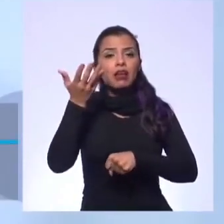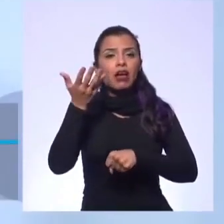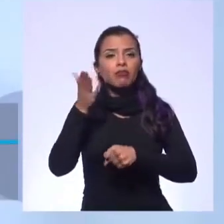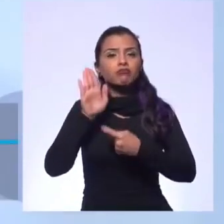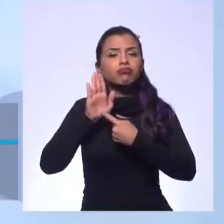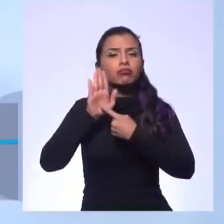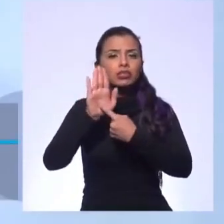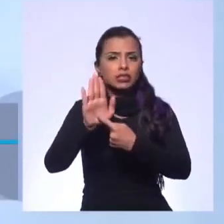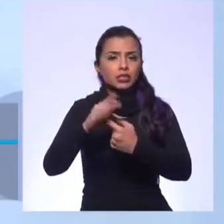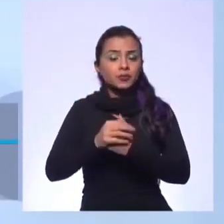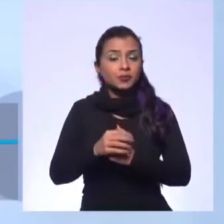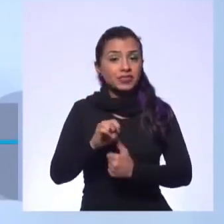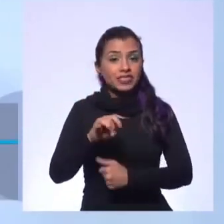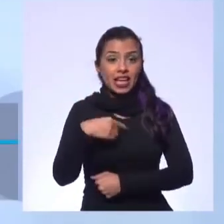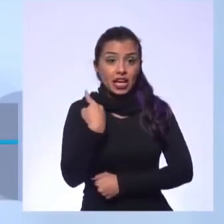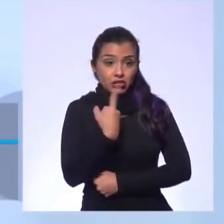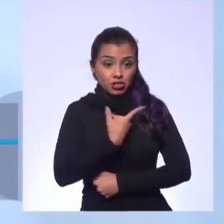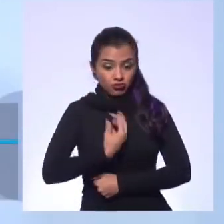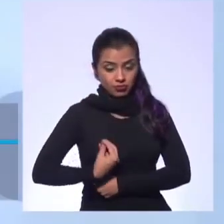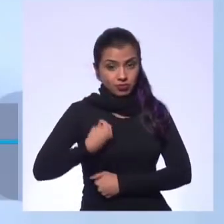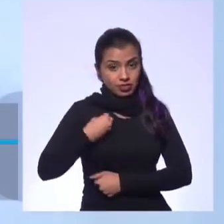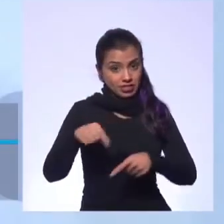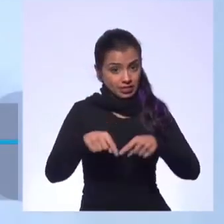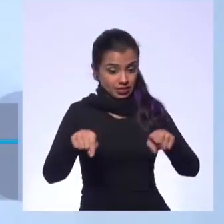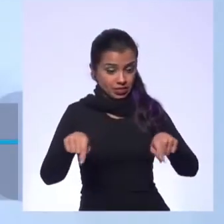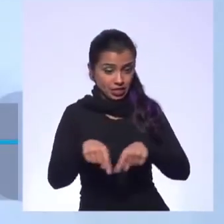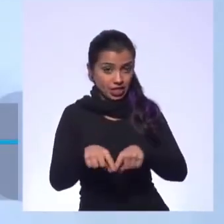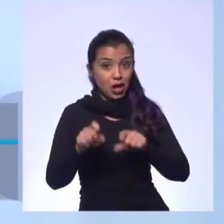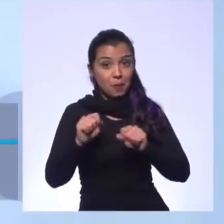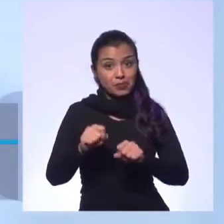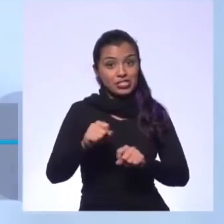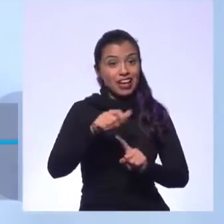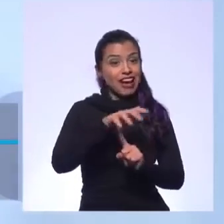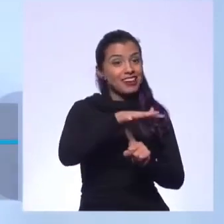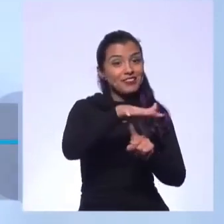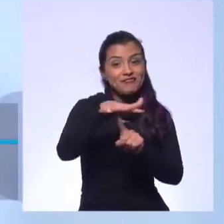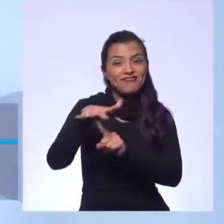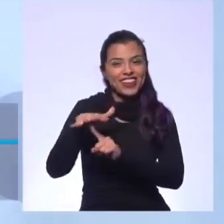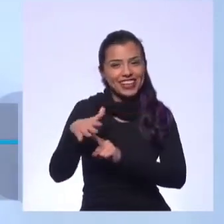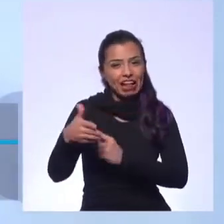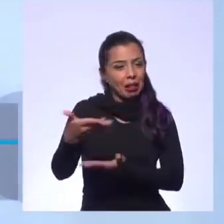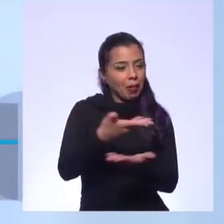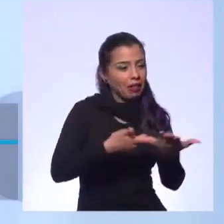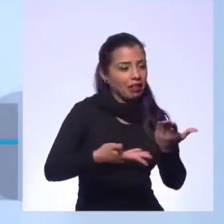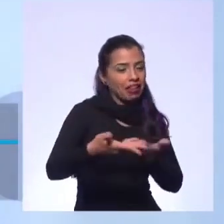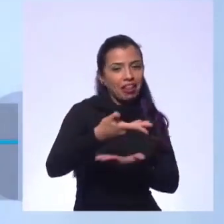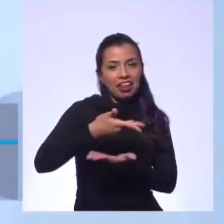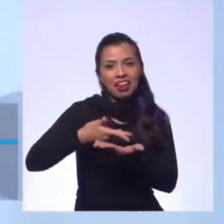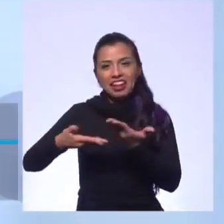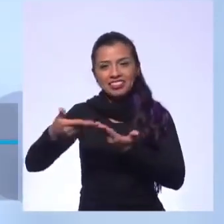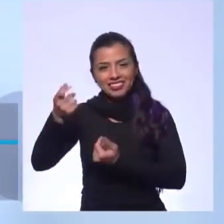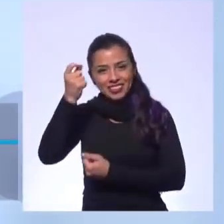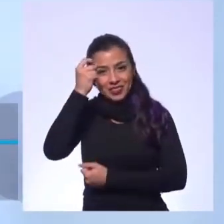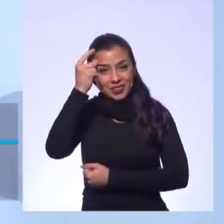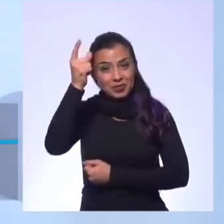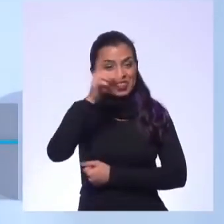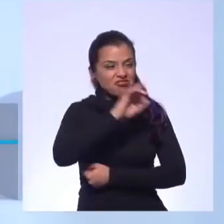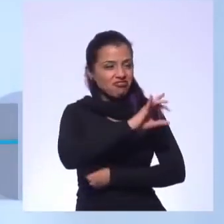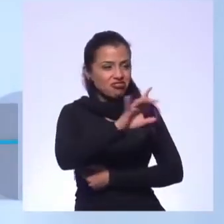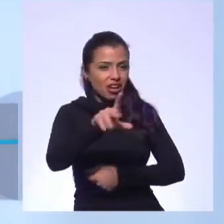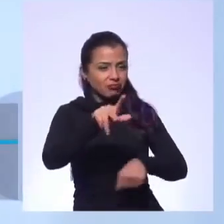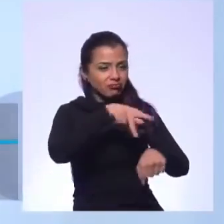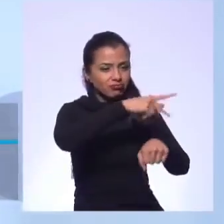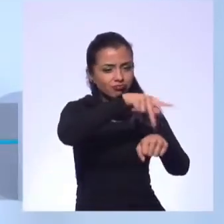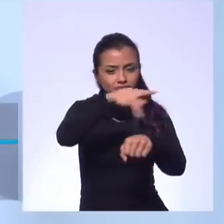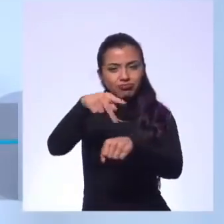apresentação. Se nós estivéssemos na sala de aula, a gente podia fazer uma feira gastronômica, né? Feira cultural, feira das nações com